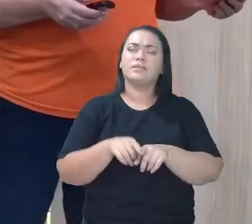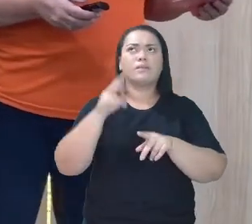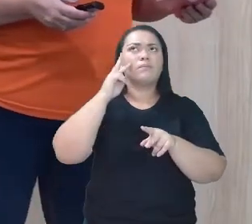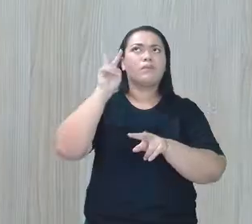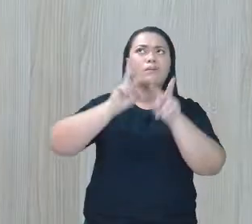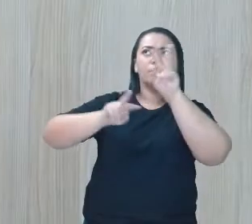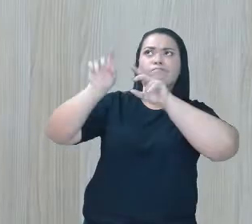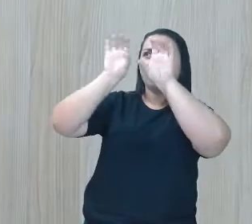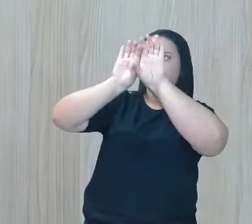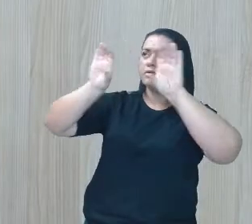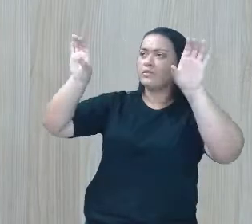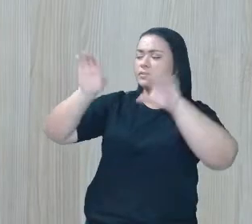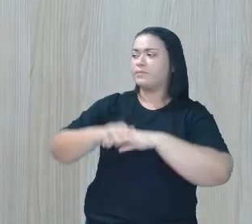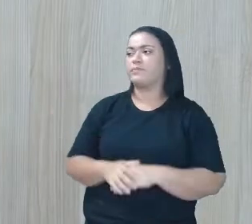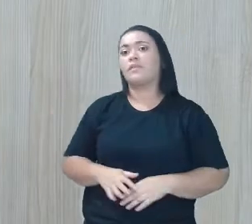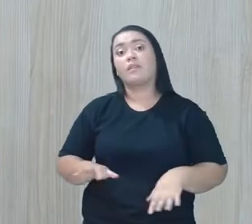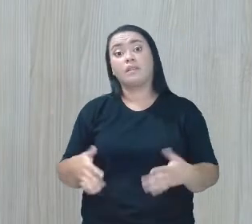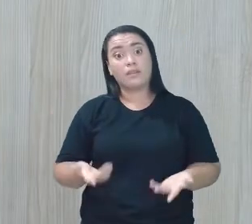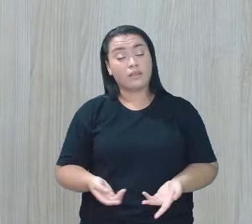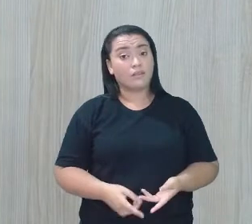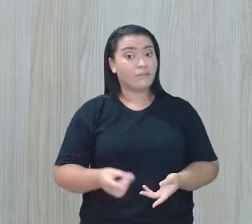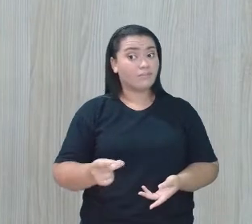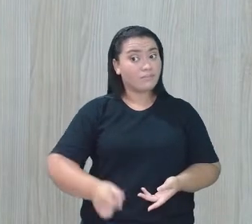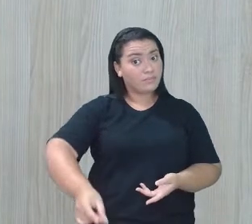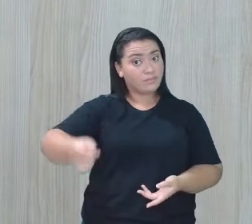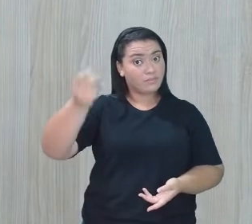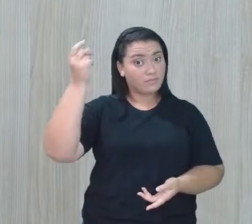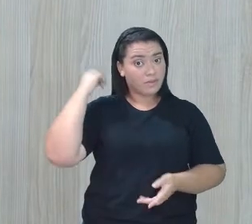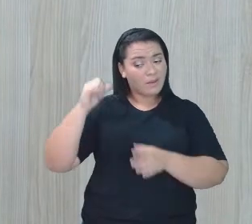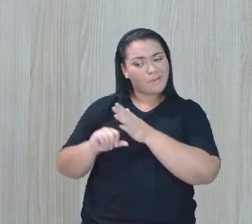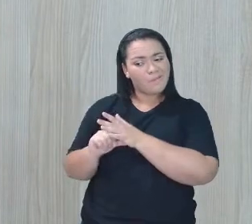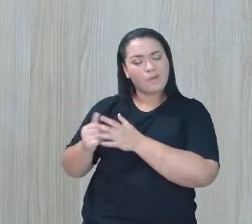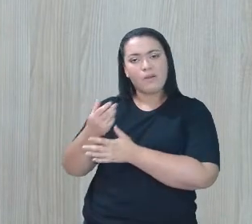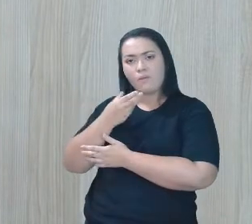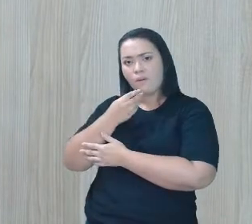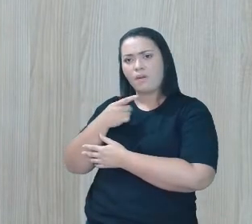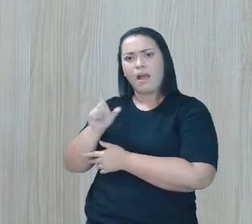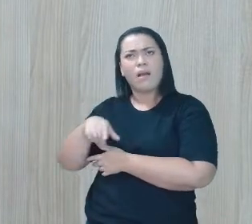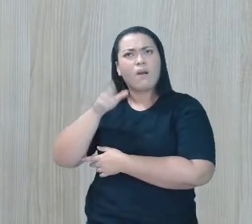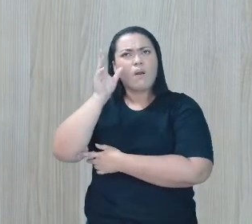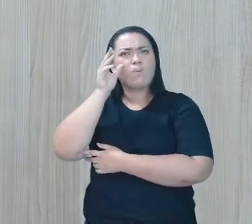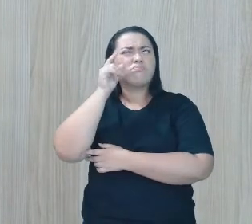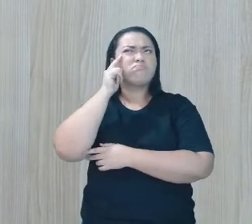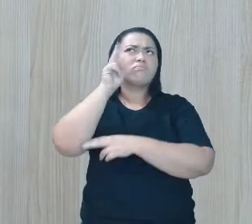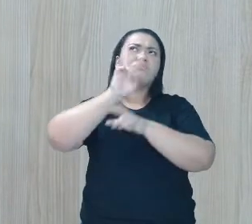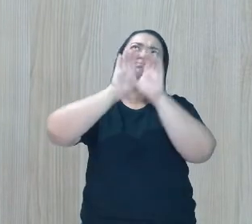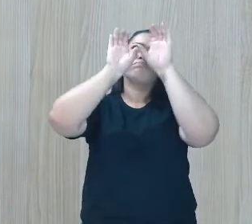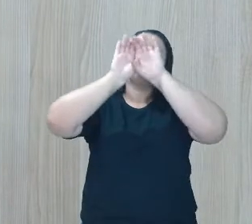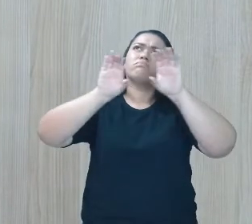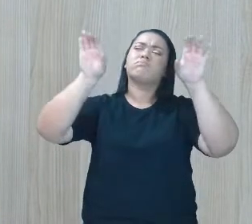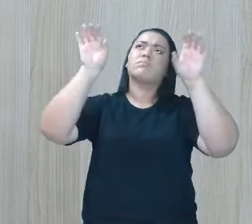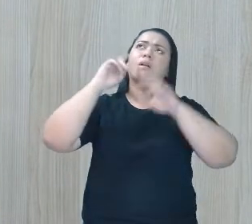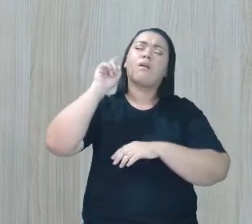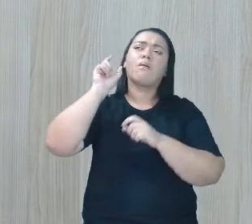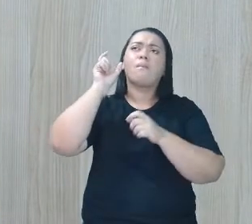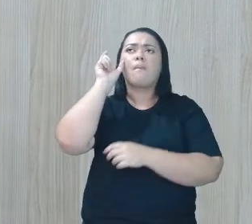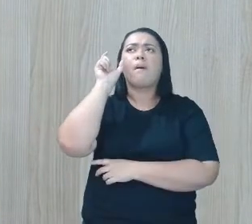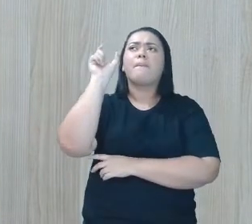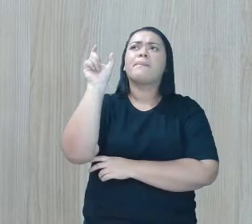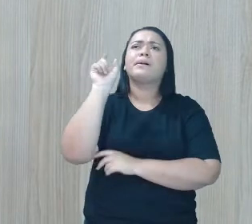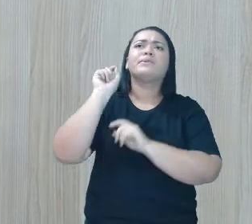observando. Bem, professora, desde os primeiros homens, a curiosidade deles era imensa de observar o céu,